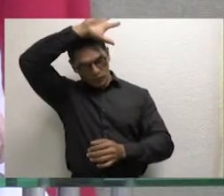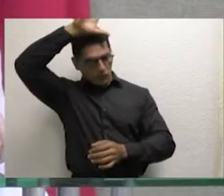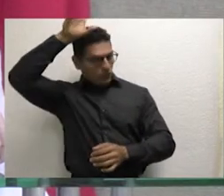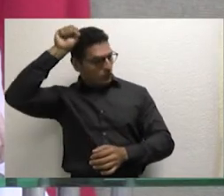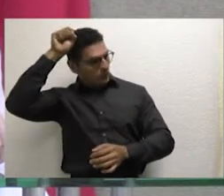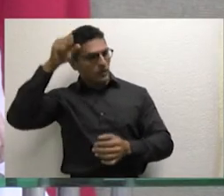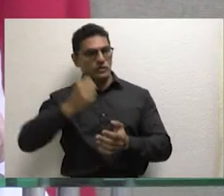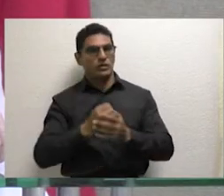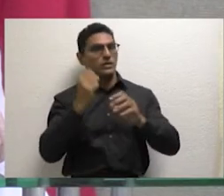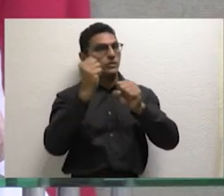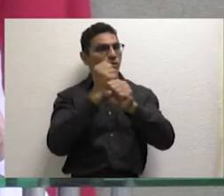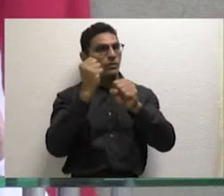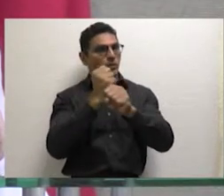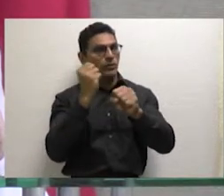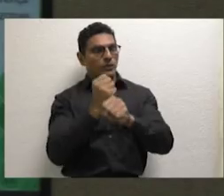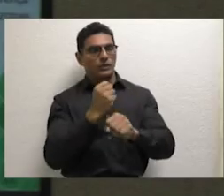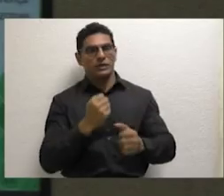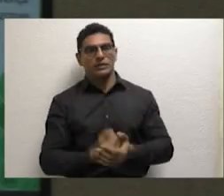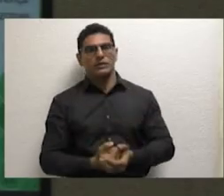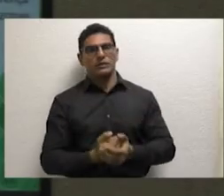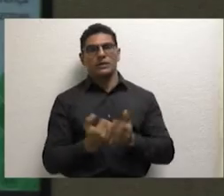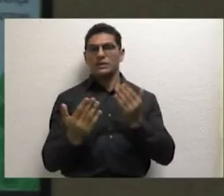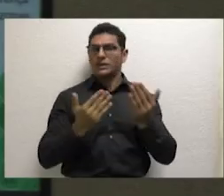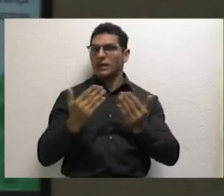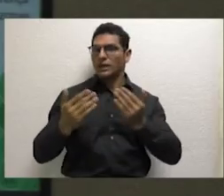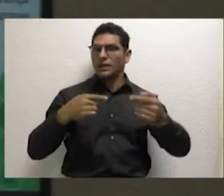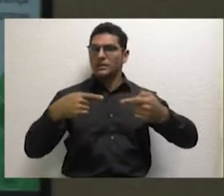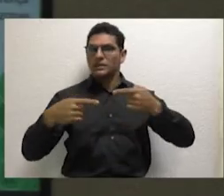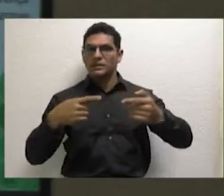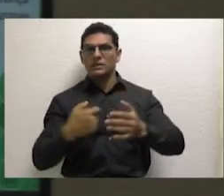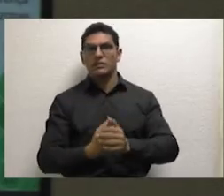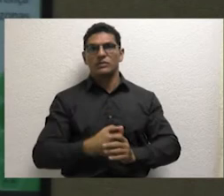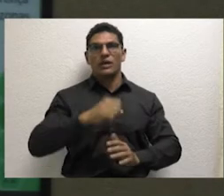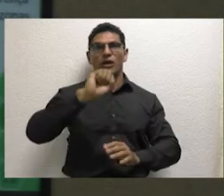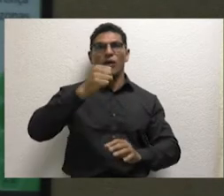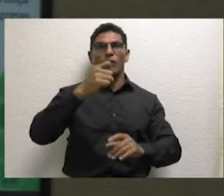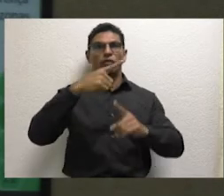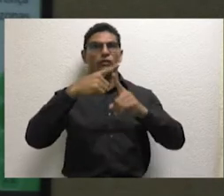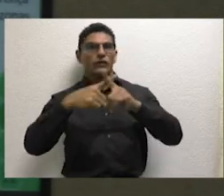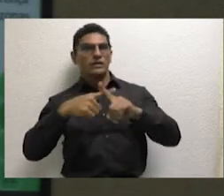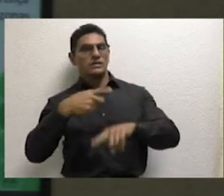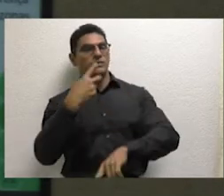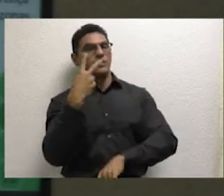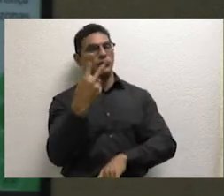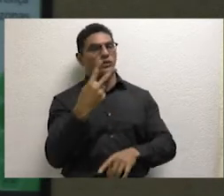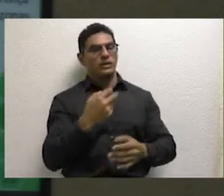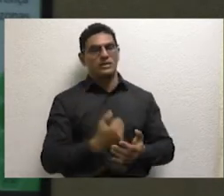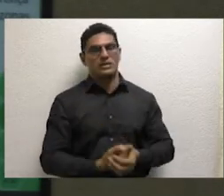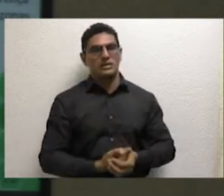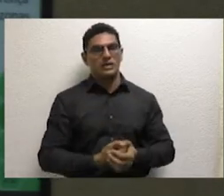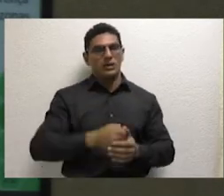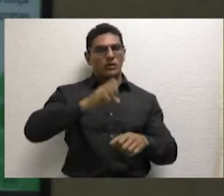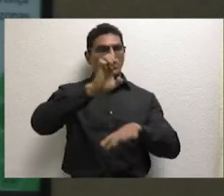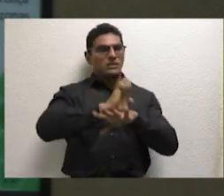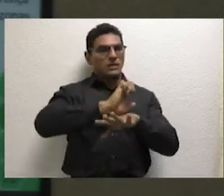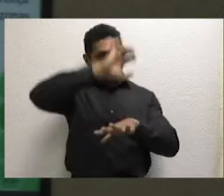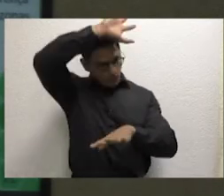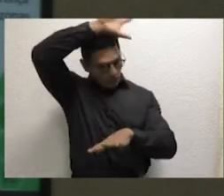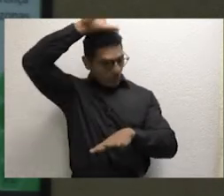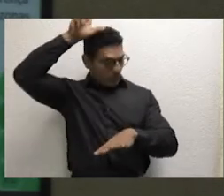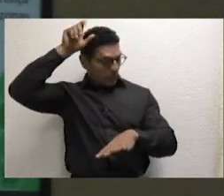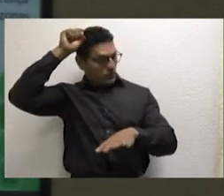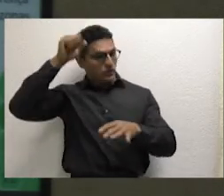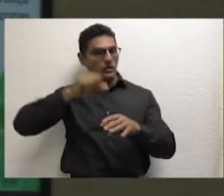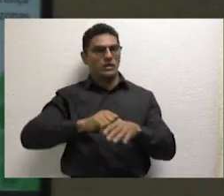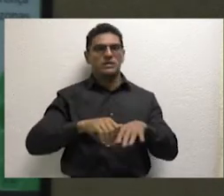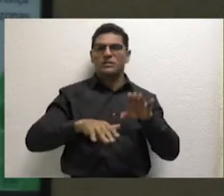ano e essa relação saiu de oito vezes para dois o estado do Amazonas hoje atinge uma